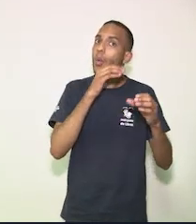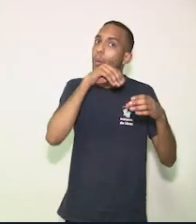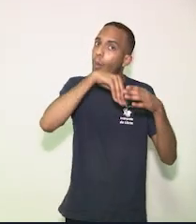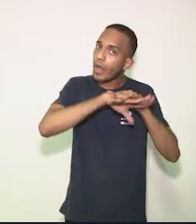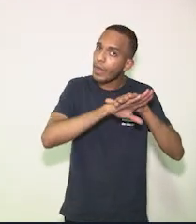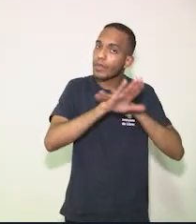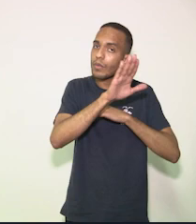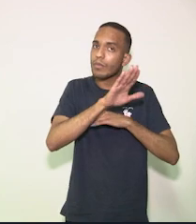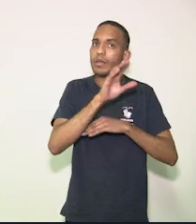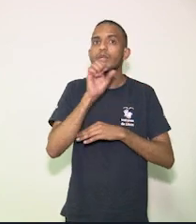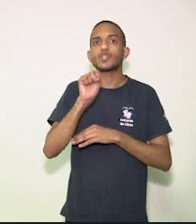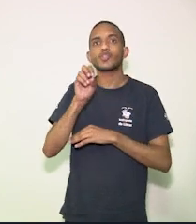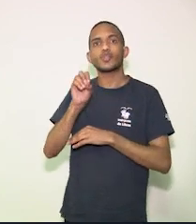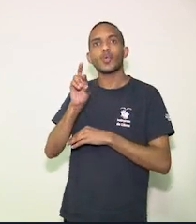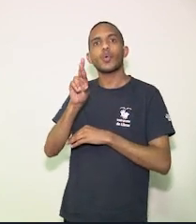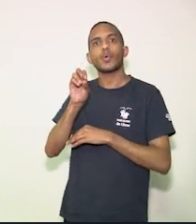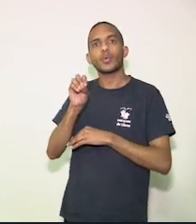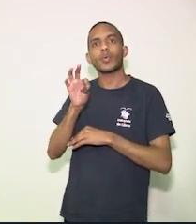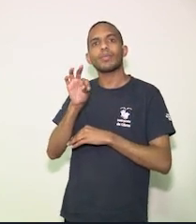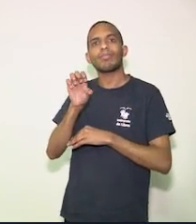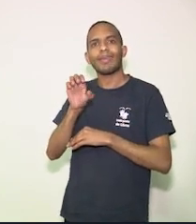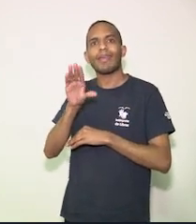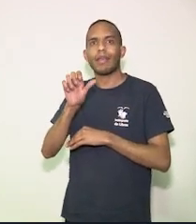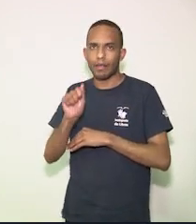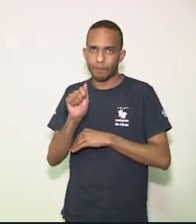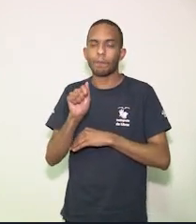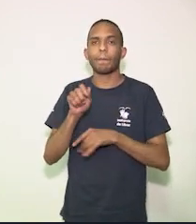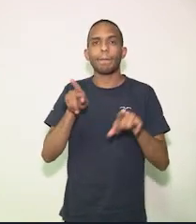soroteca própria e permitem